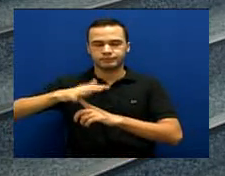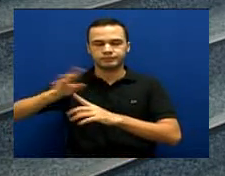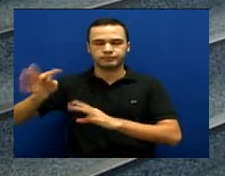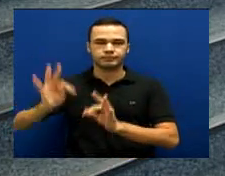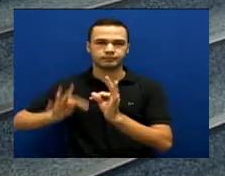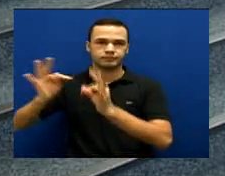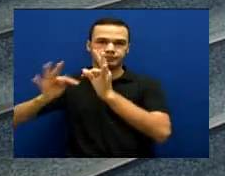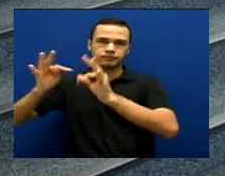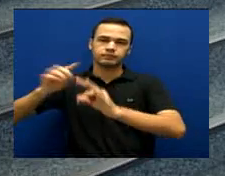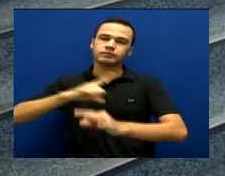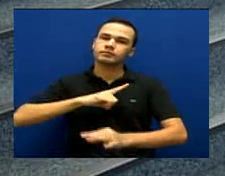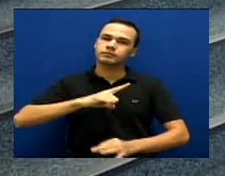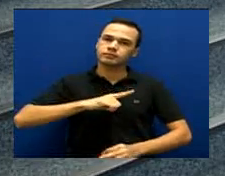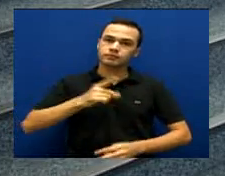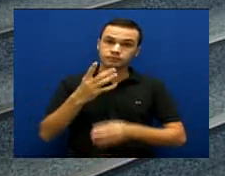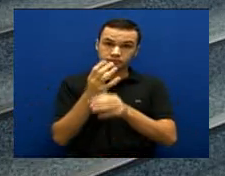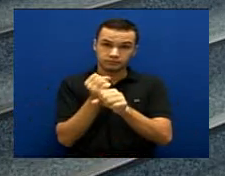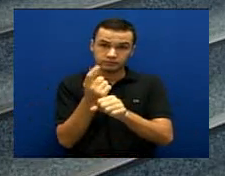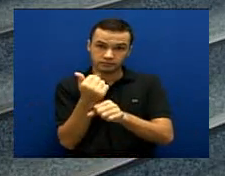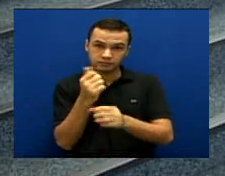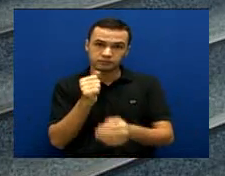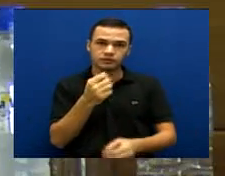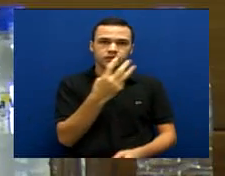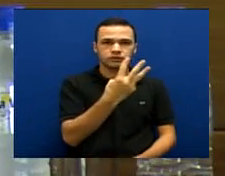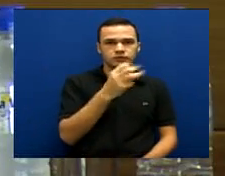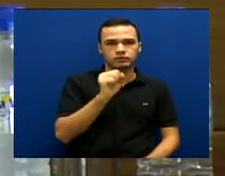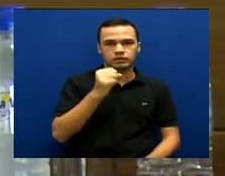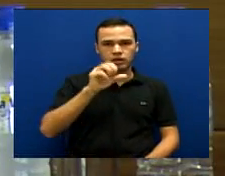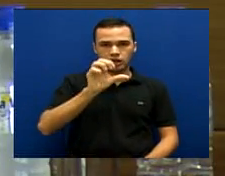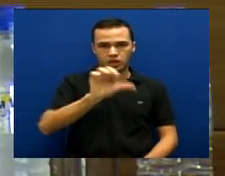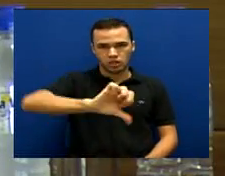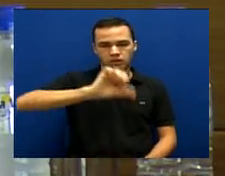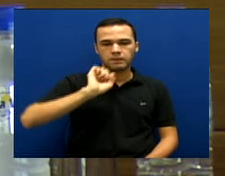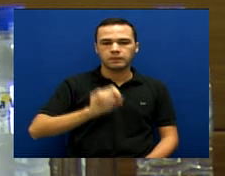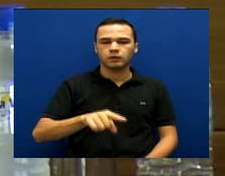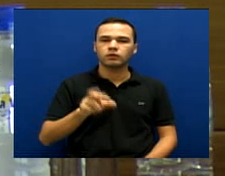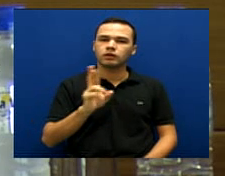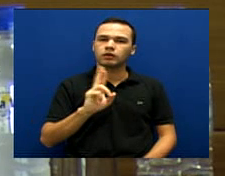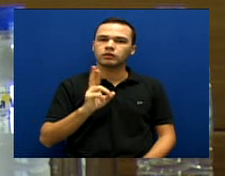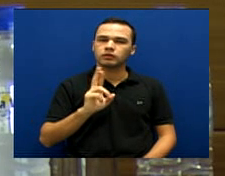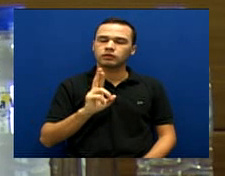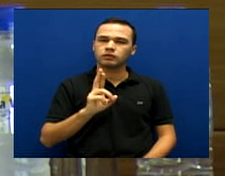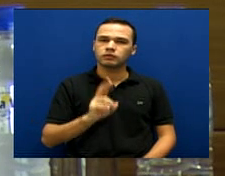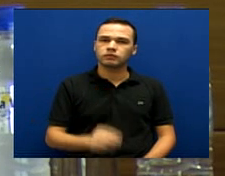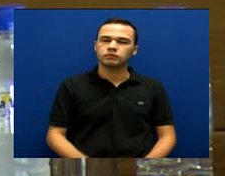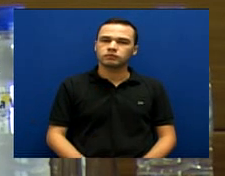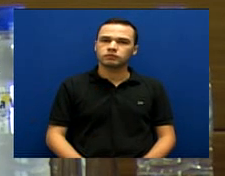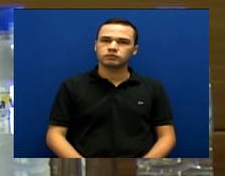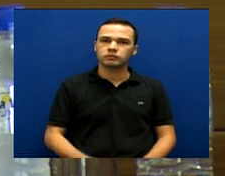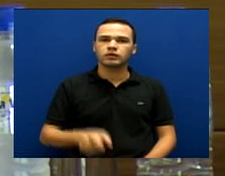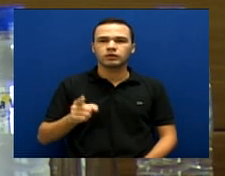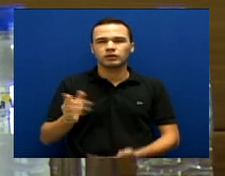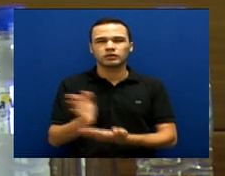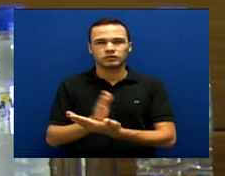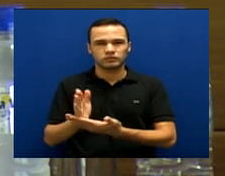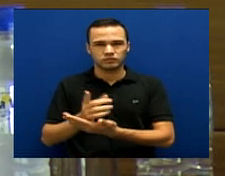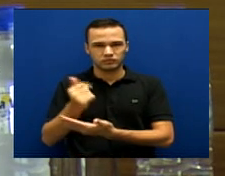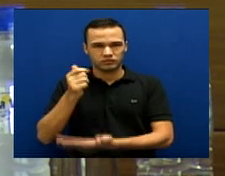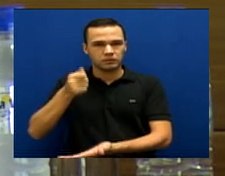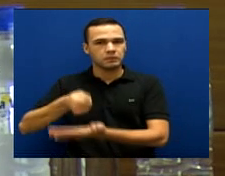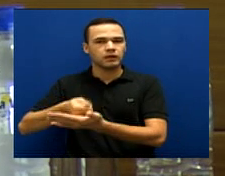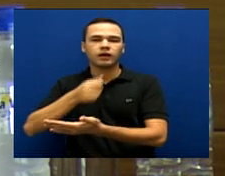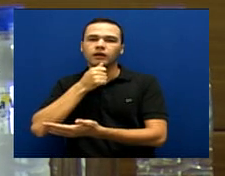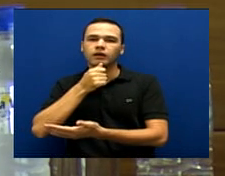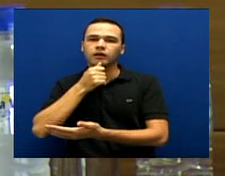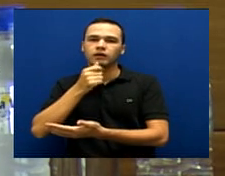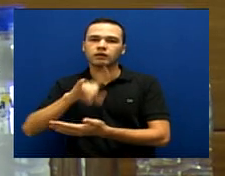tem uma arrecadação de 389 mil 111 inscritos em restos a pagar não processados